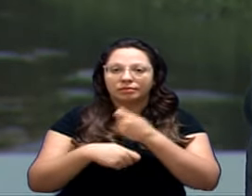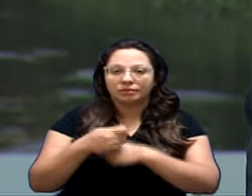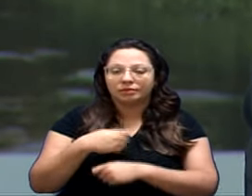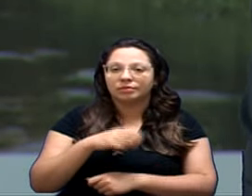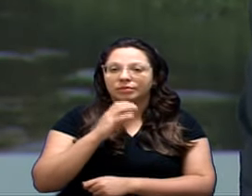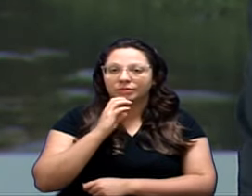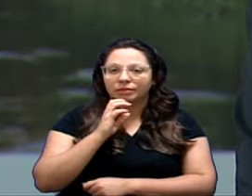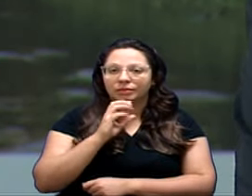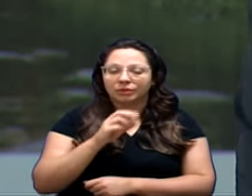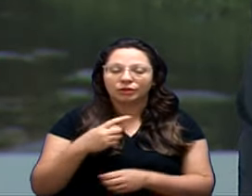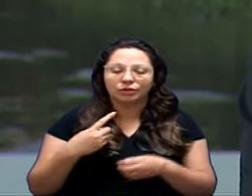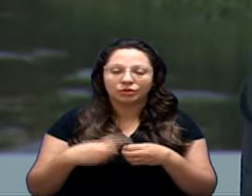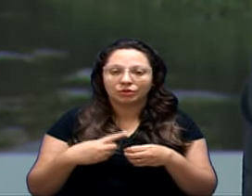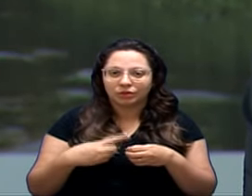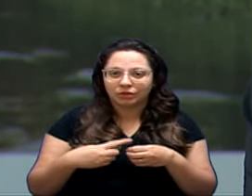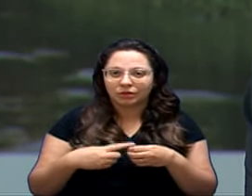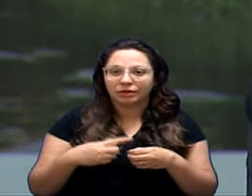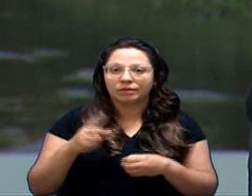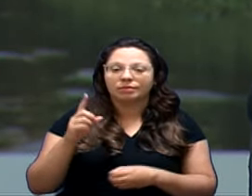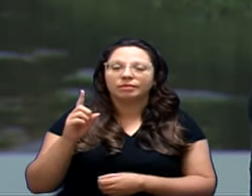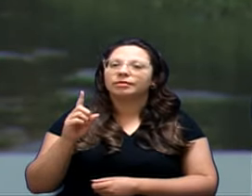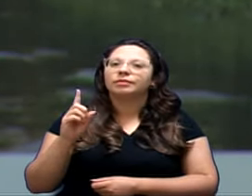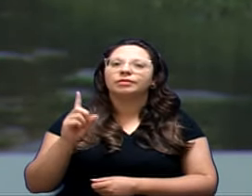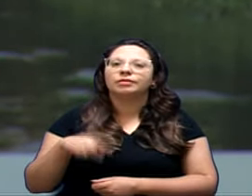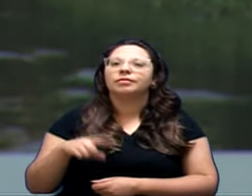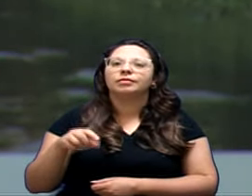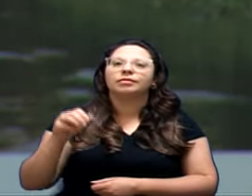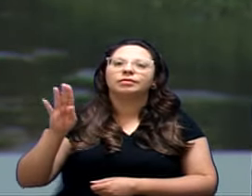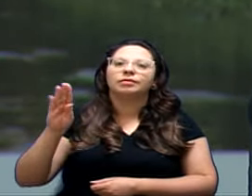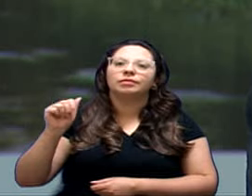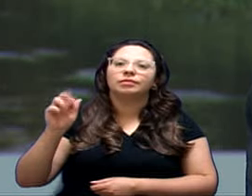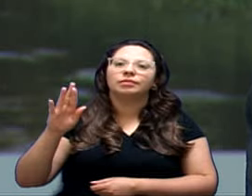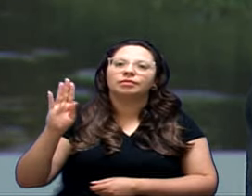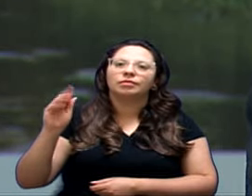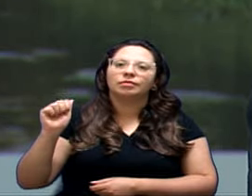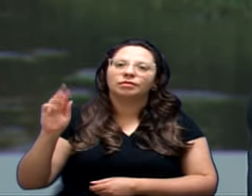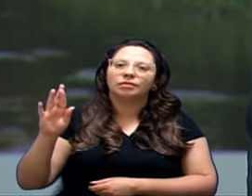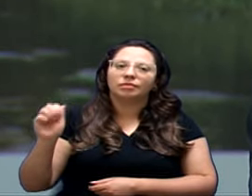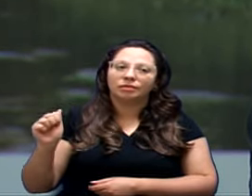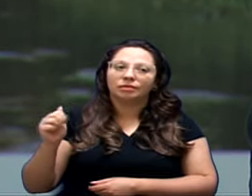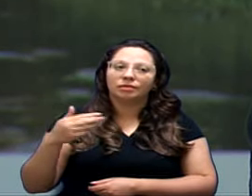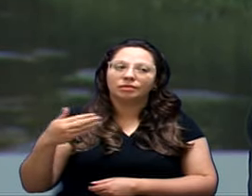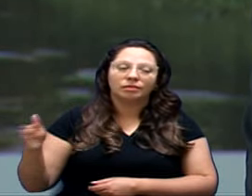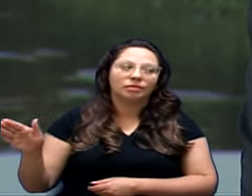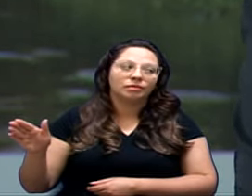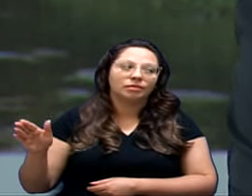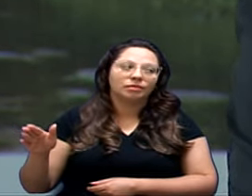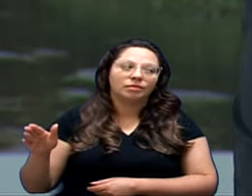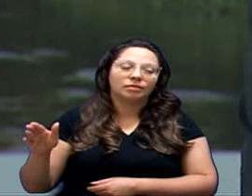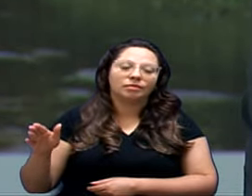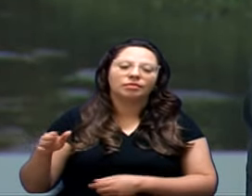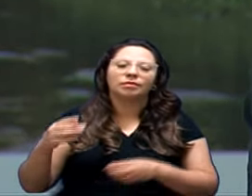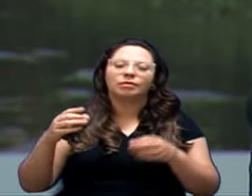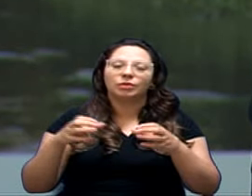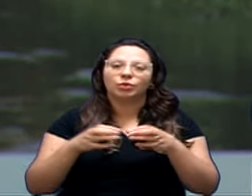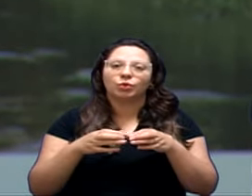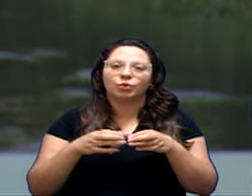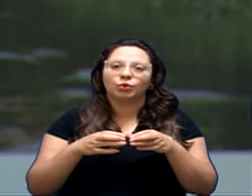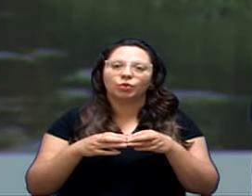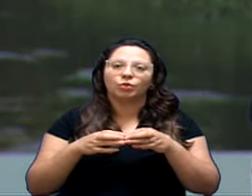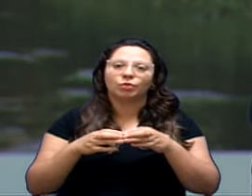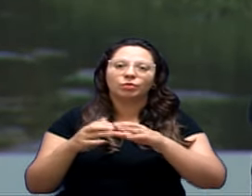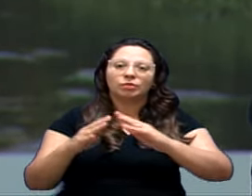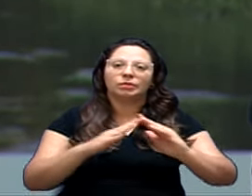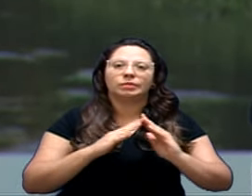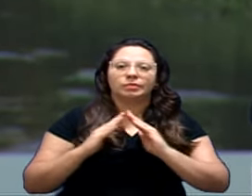Harley Mena Bárbara re e luí Fernando fontan Guariglia da associação dos moradores de bairro